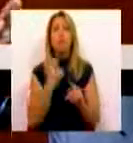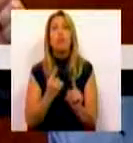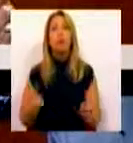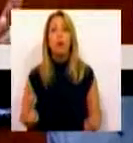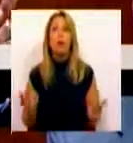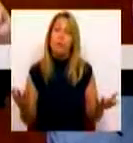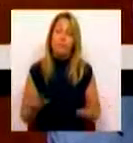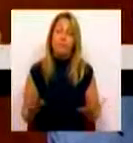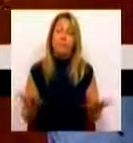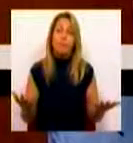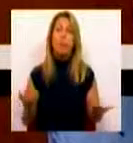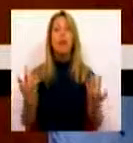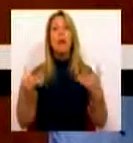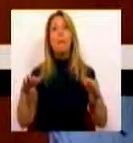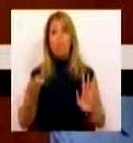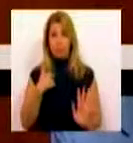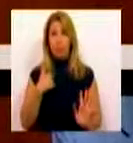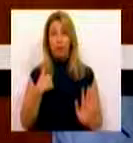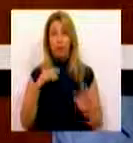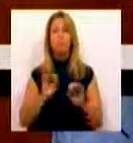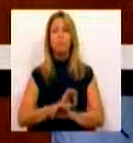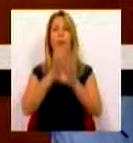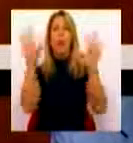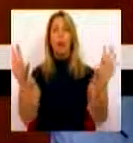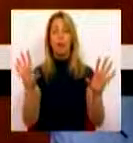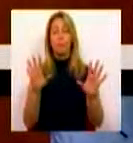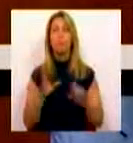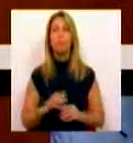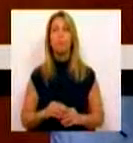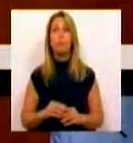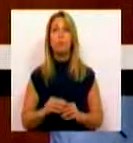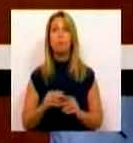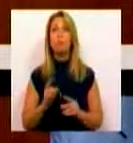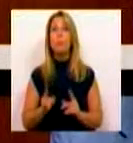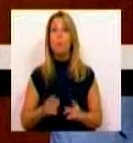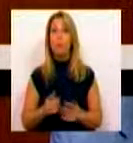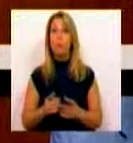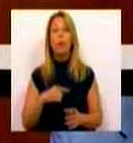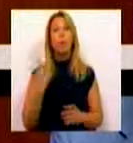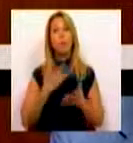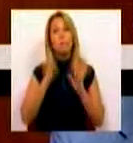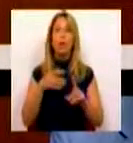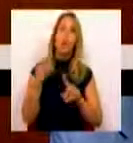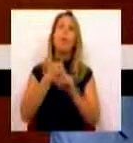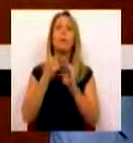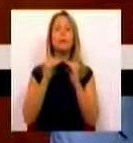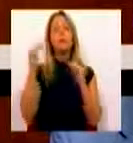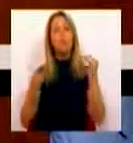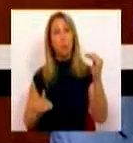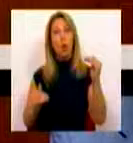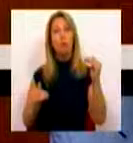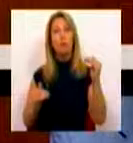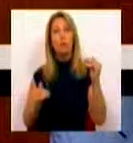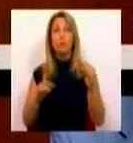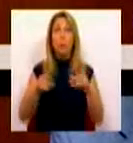para mim é absolutamente clara, por muito, que é o seguinte: nós temos de fazer o combate pela desigualdade e ter um bom